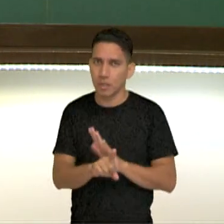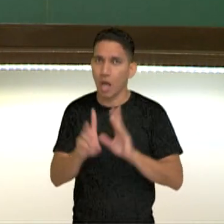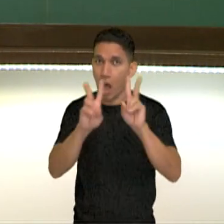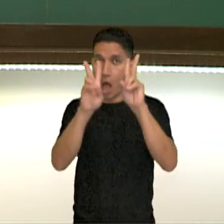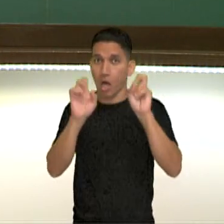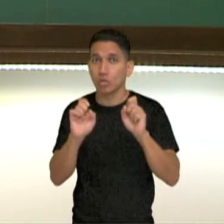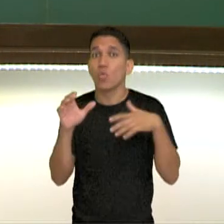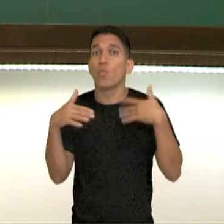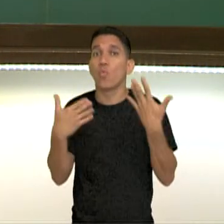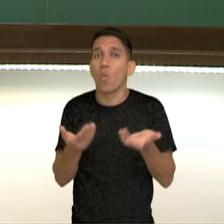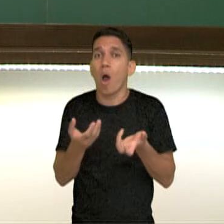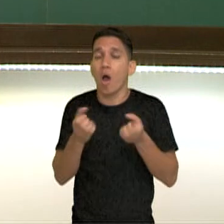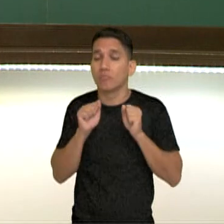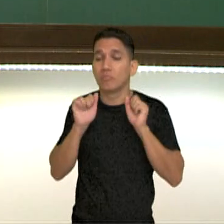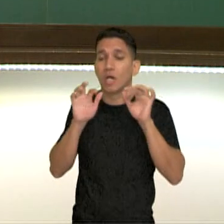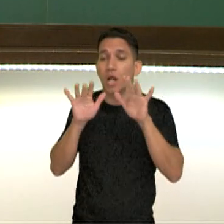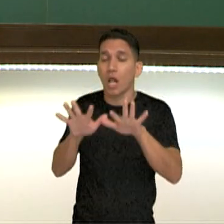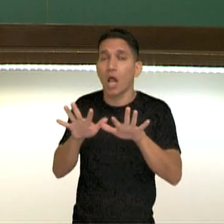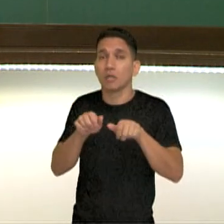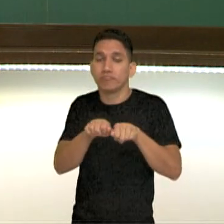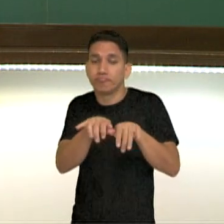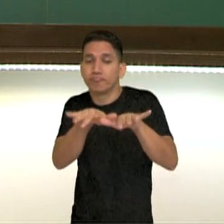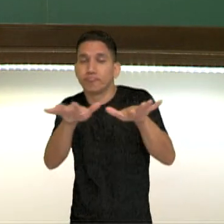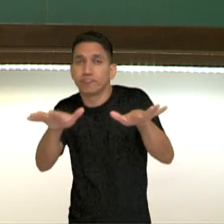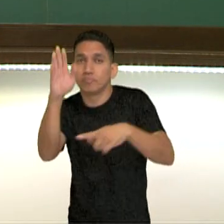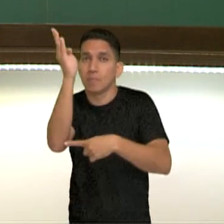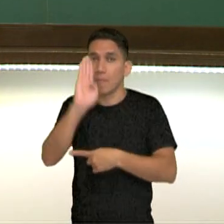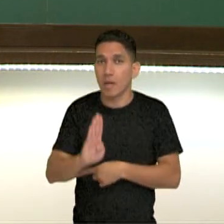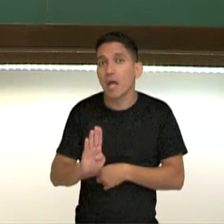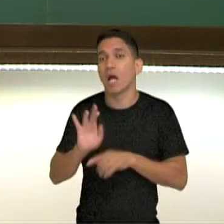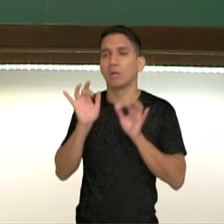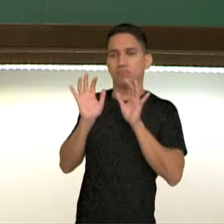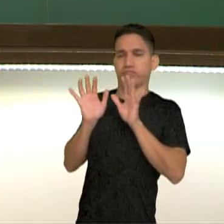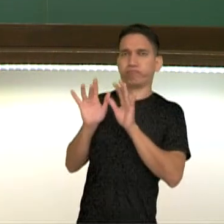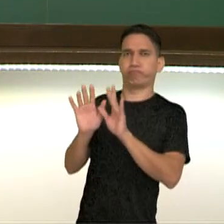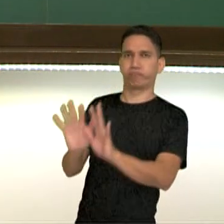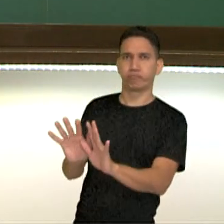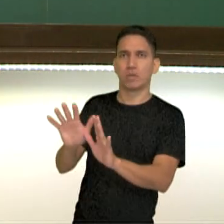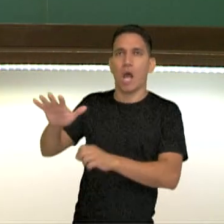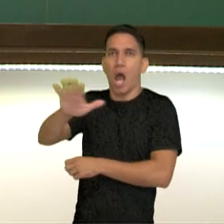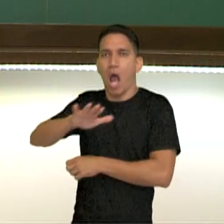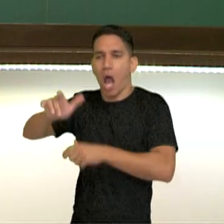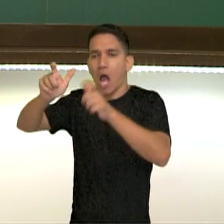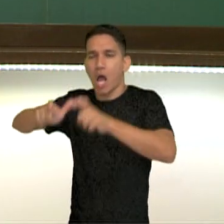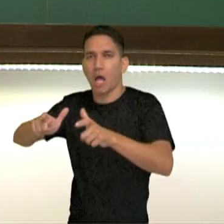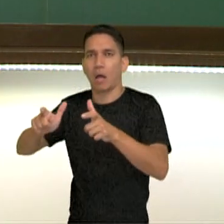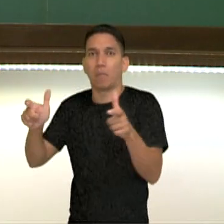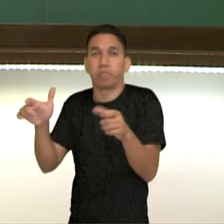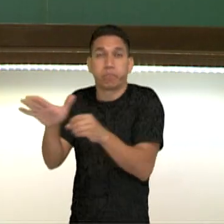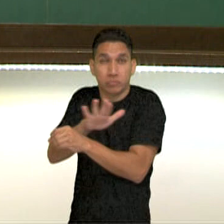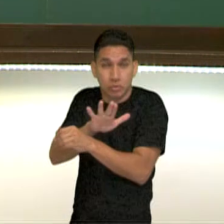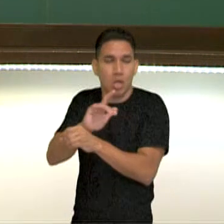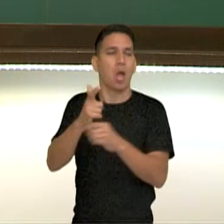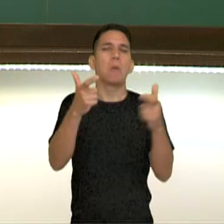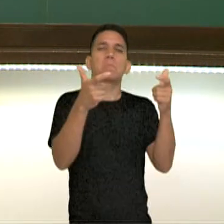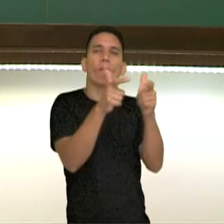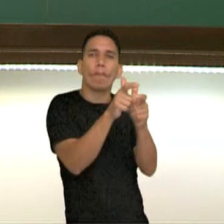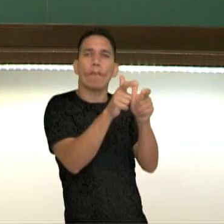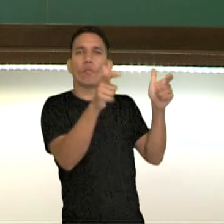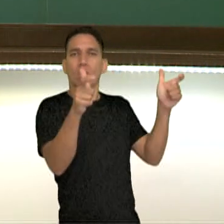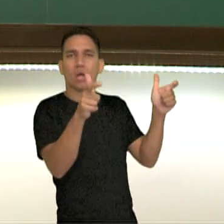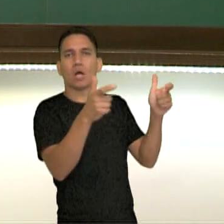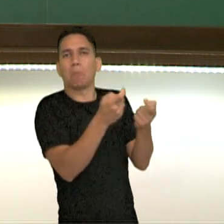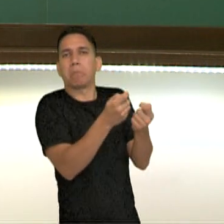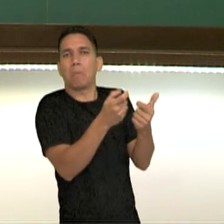sobre essa ideia de distribuição da população, de densidade demográfica, de áreas de maior e menor concentração